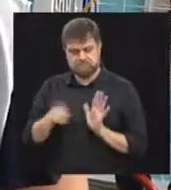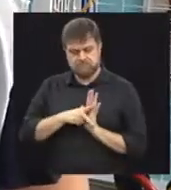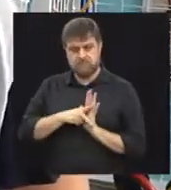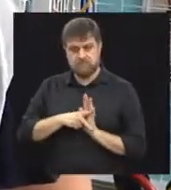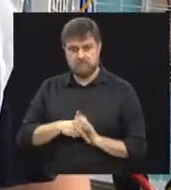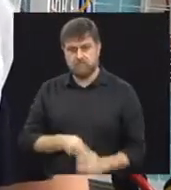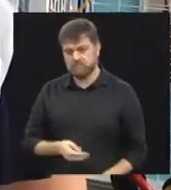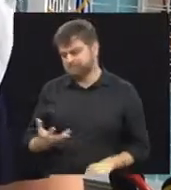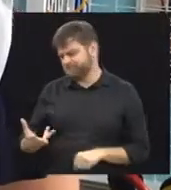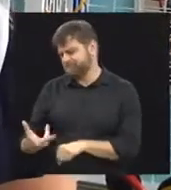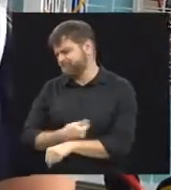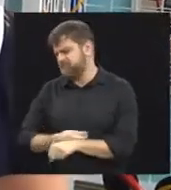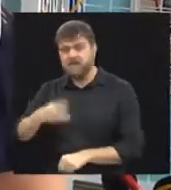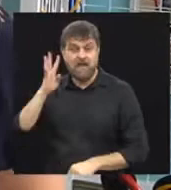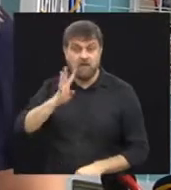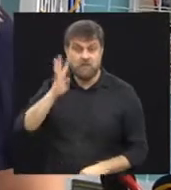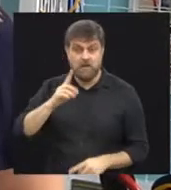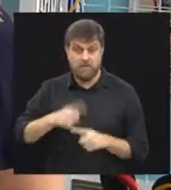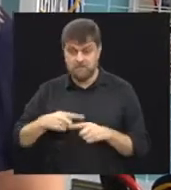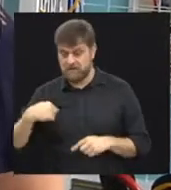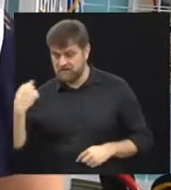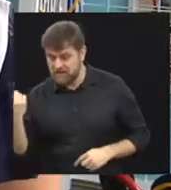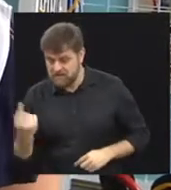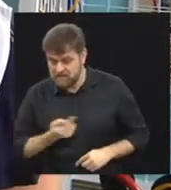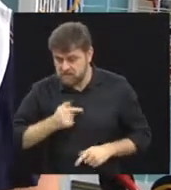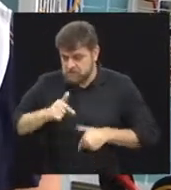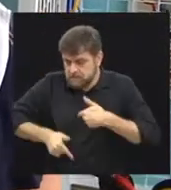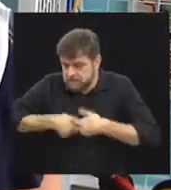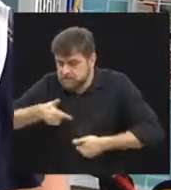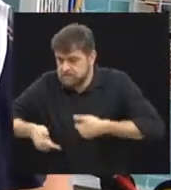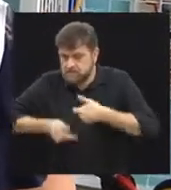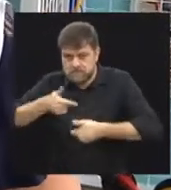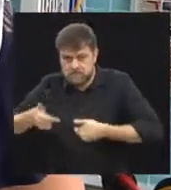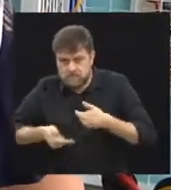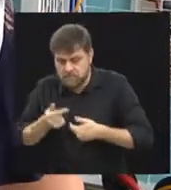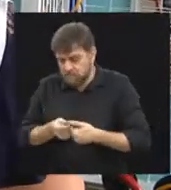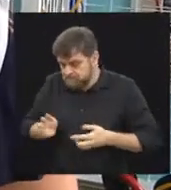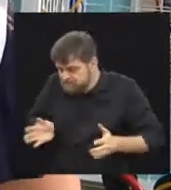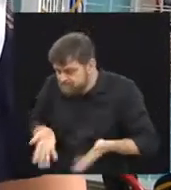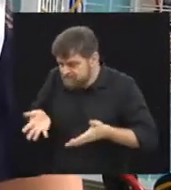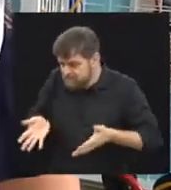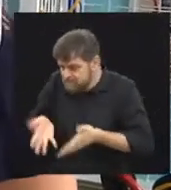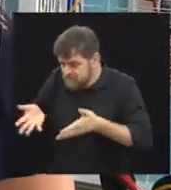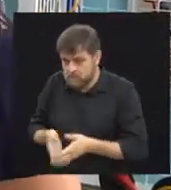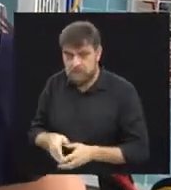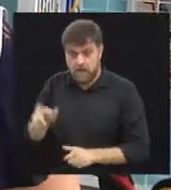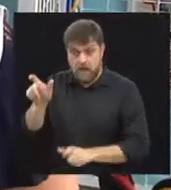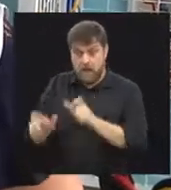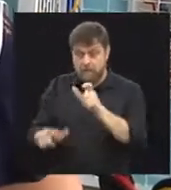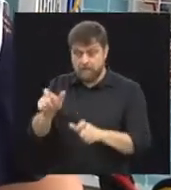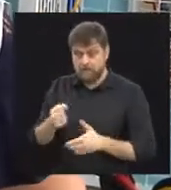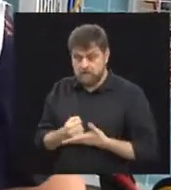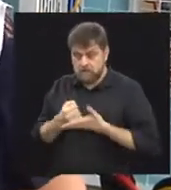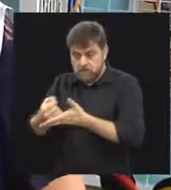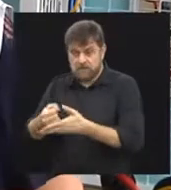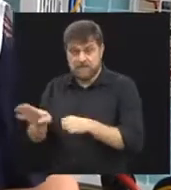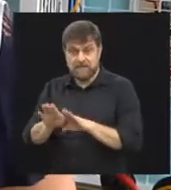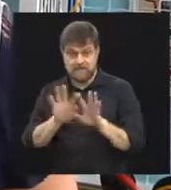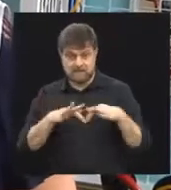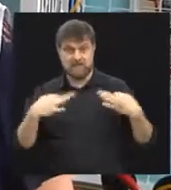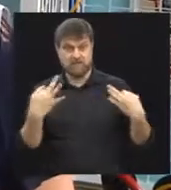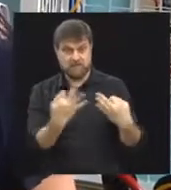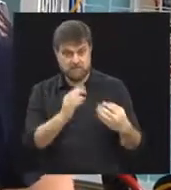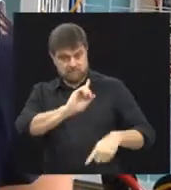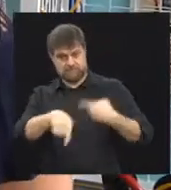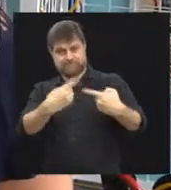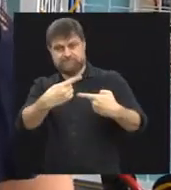maravilhoso, né? É bem bacana porque a gente está trabalhando e está conseguindo ajudar pessoas, crianças e as famílias